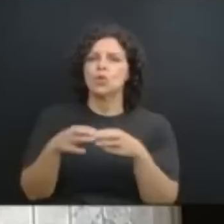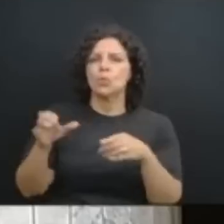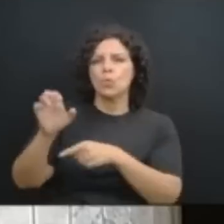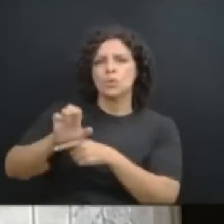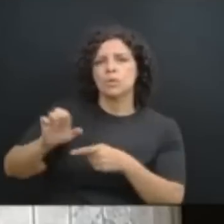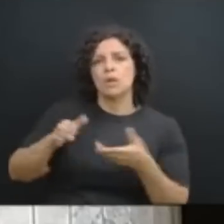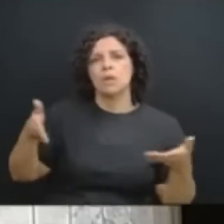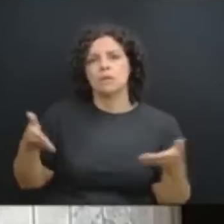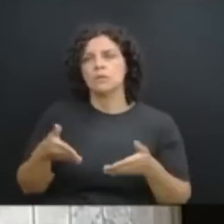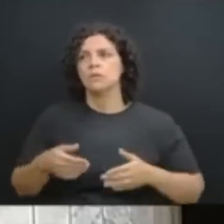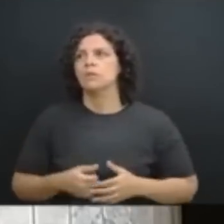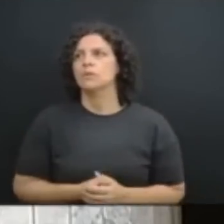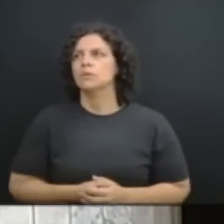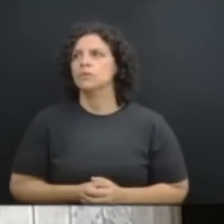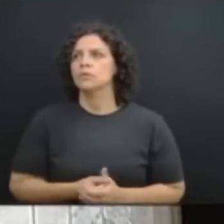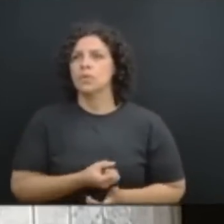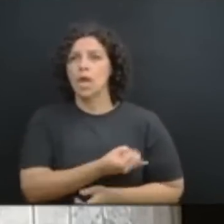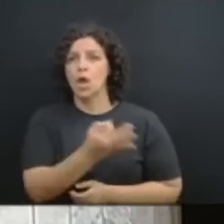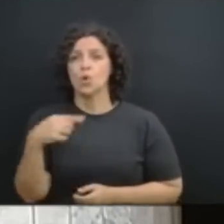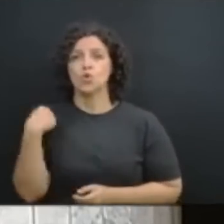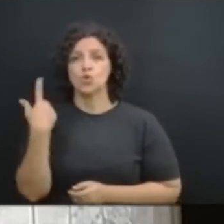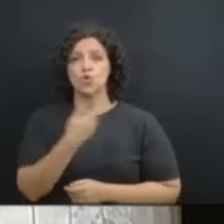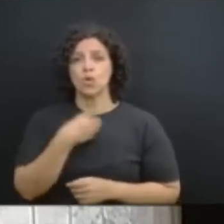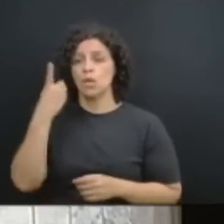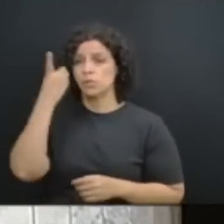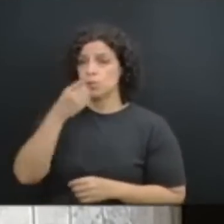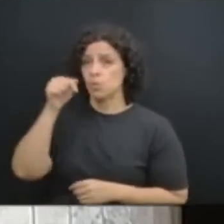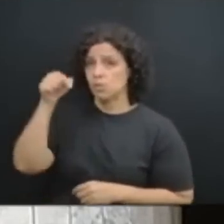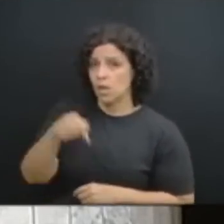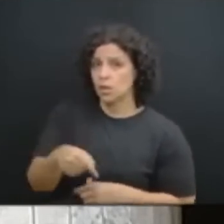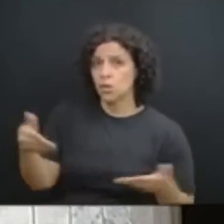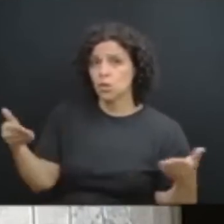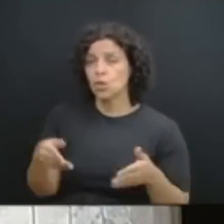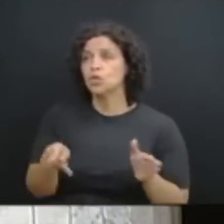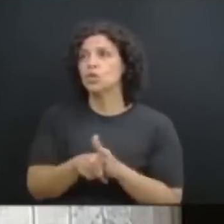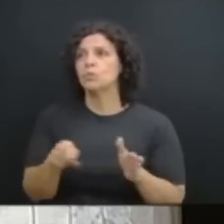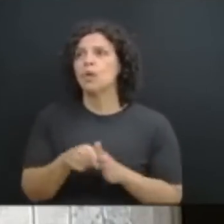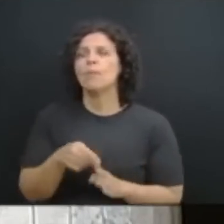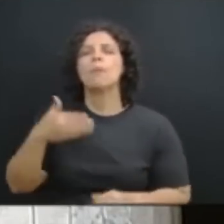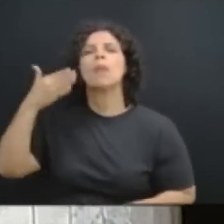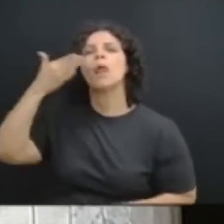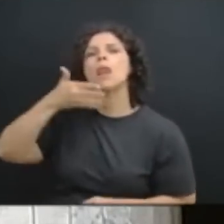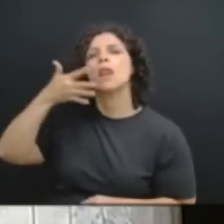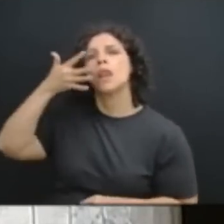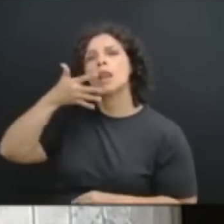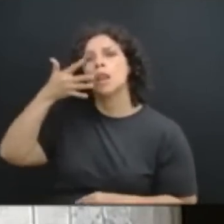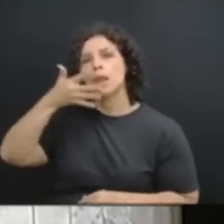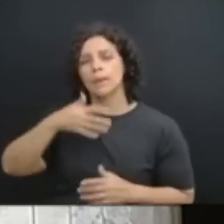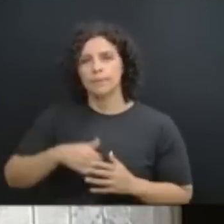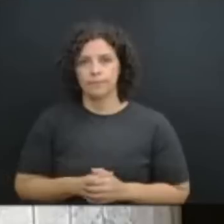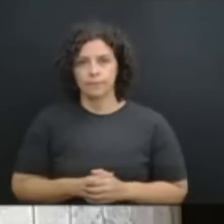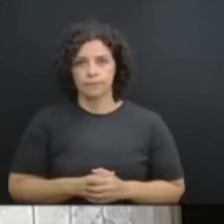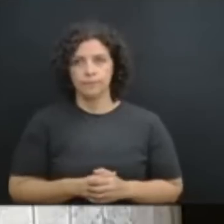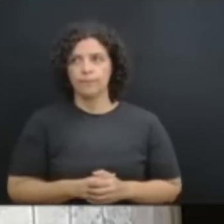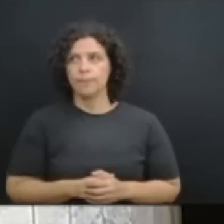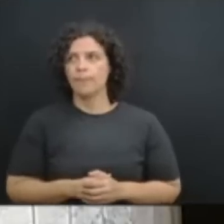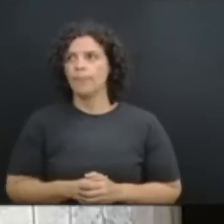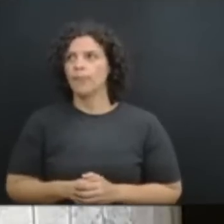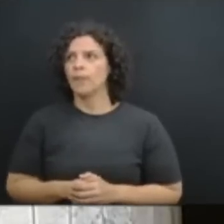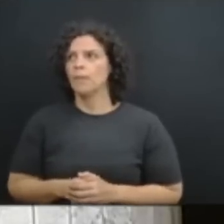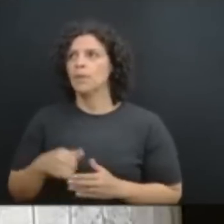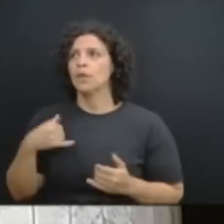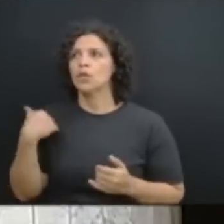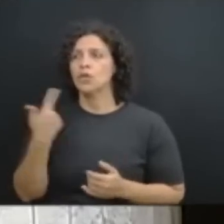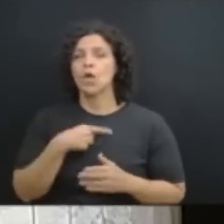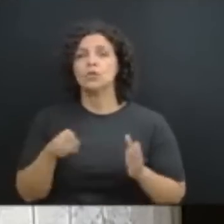Hoje, muitos de nós parlamentares estamos aqui parlando como parlamentares